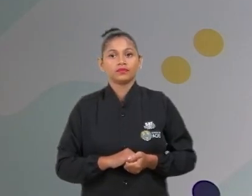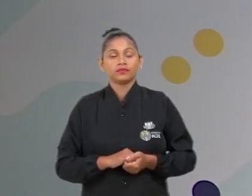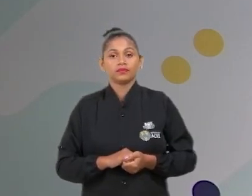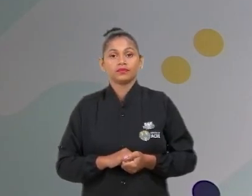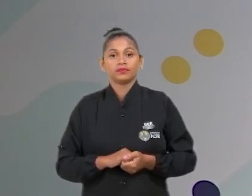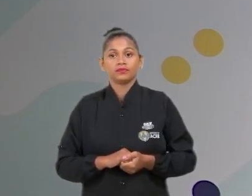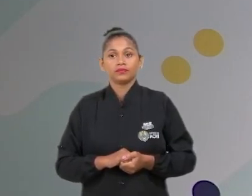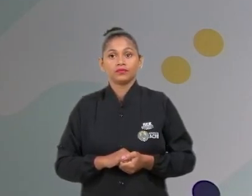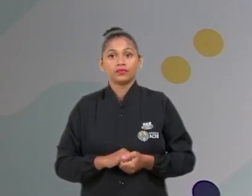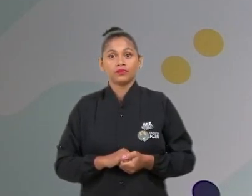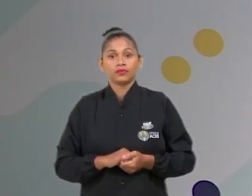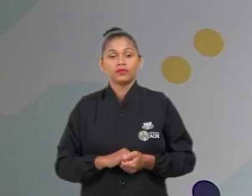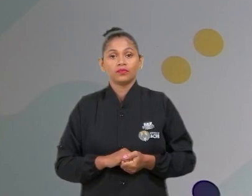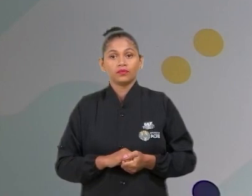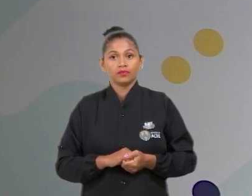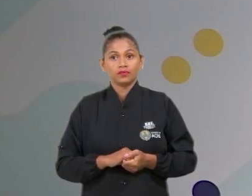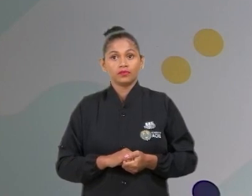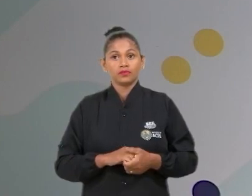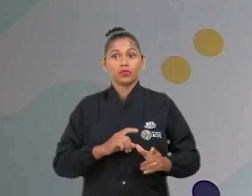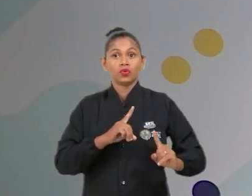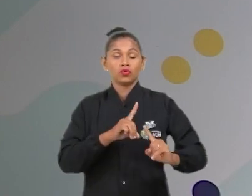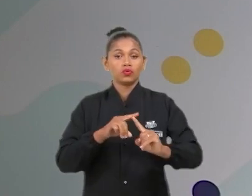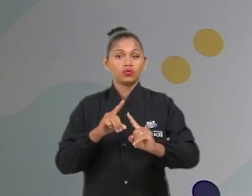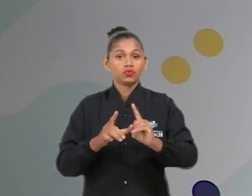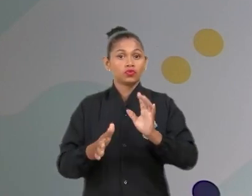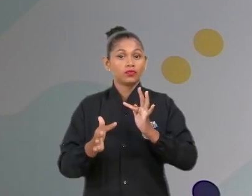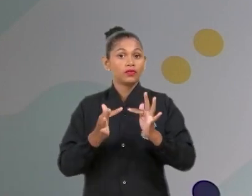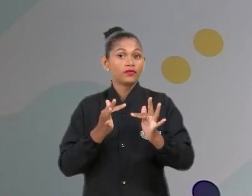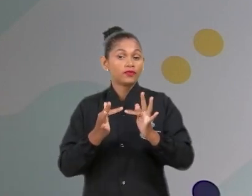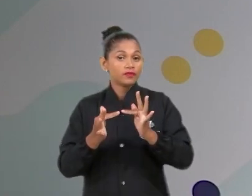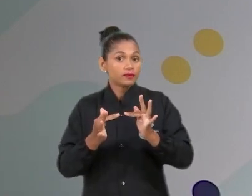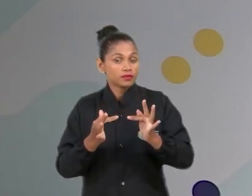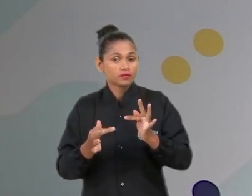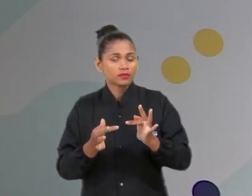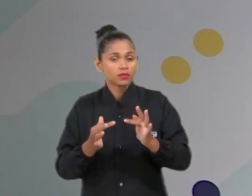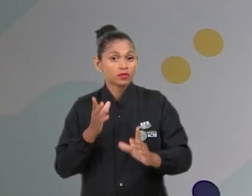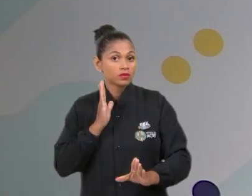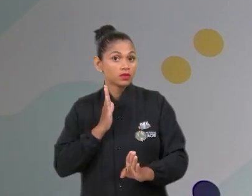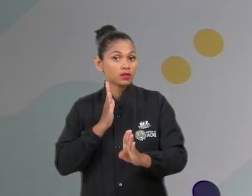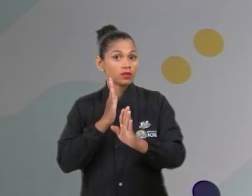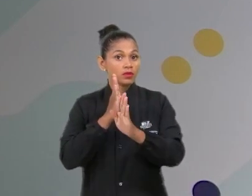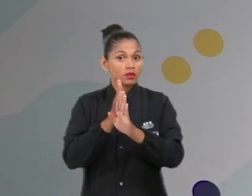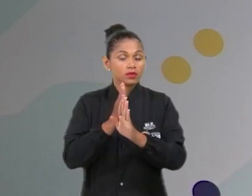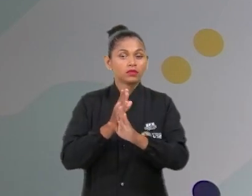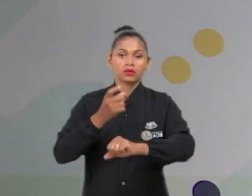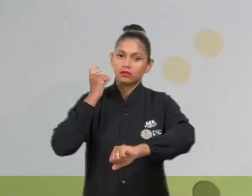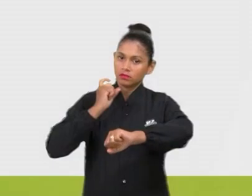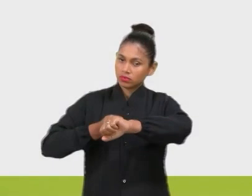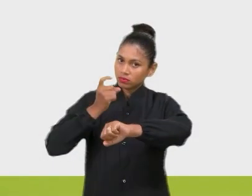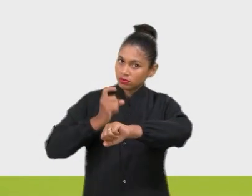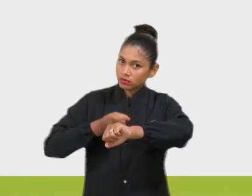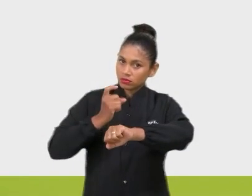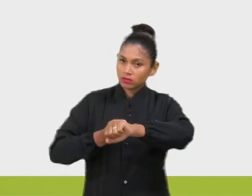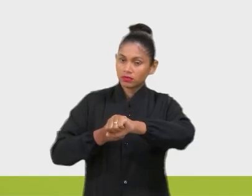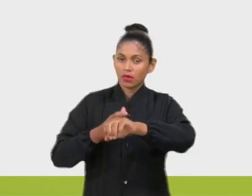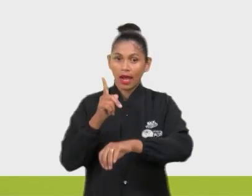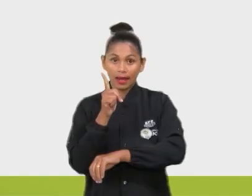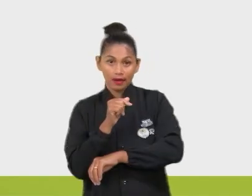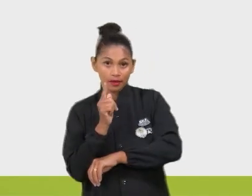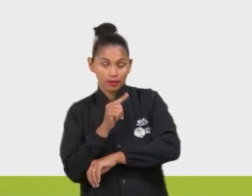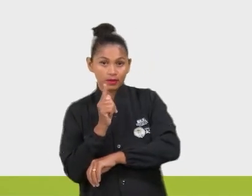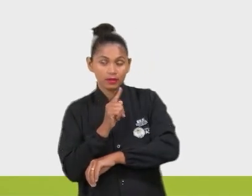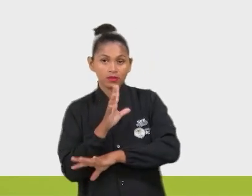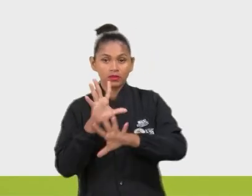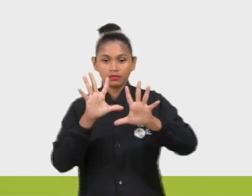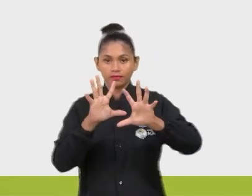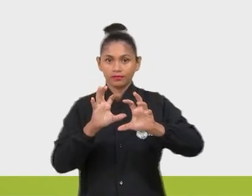Os estados físicos dos elementos químicos, eles podem ser encontrados no estado sólido, líquido e também